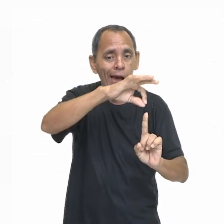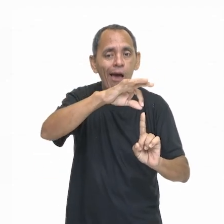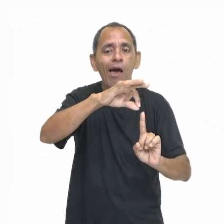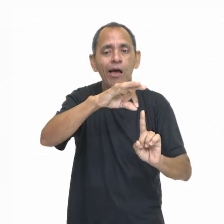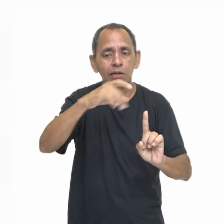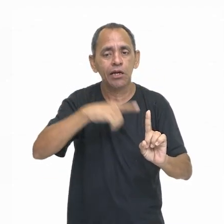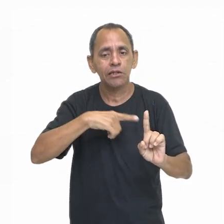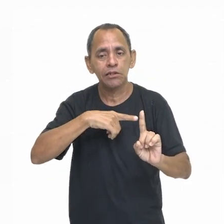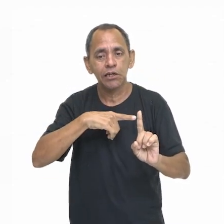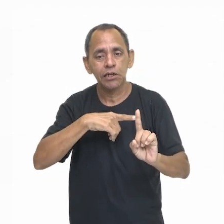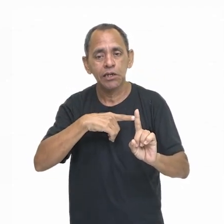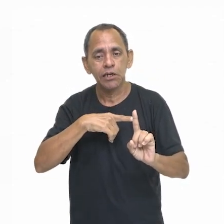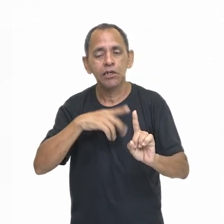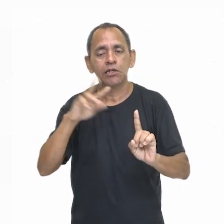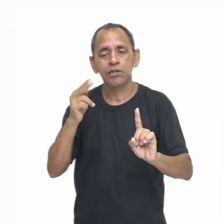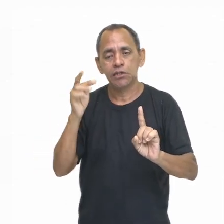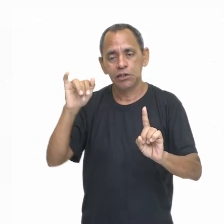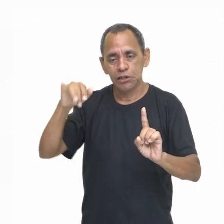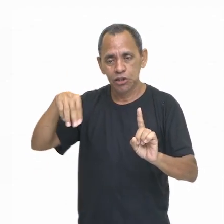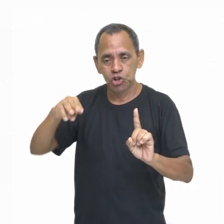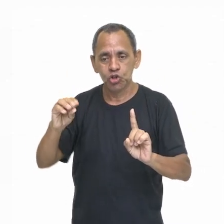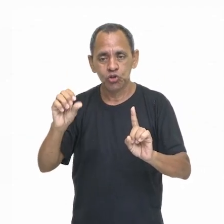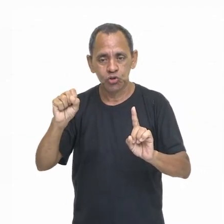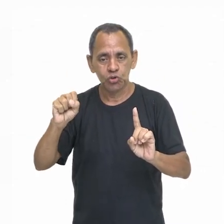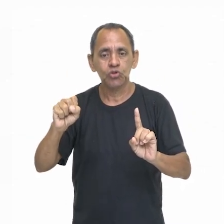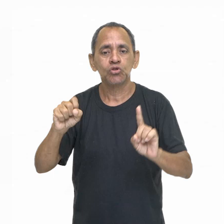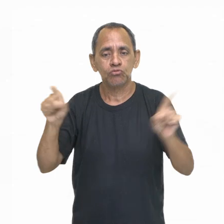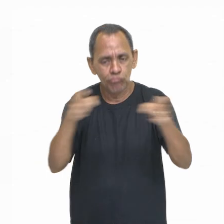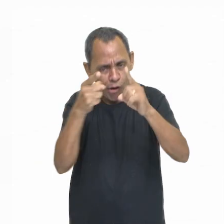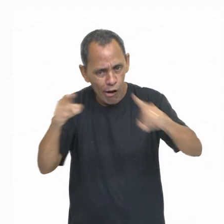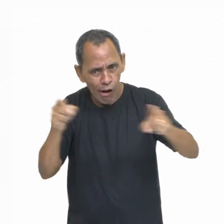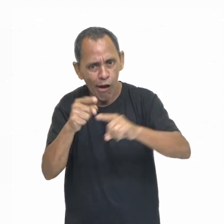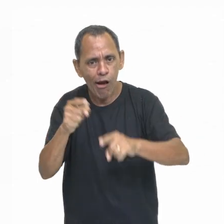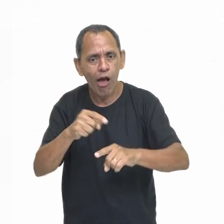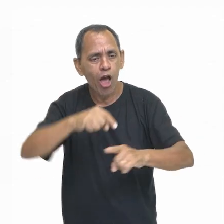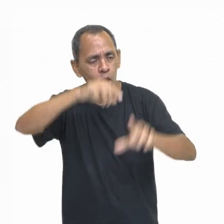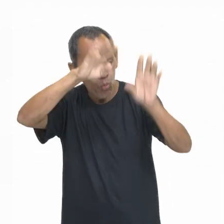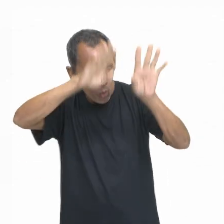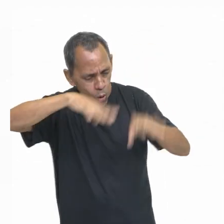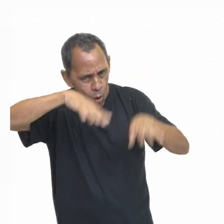que contêm hinos, rituais e crenças, tá?